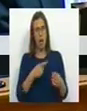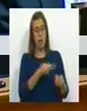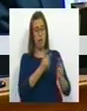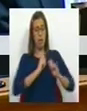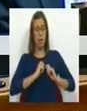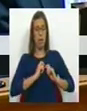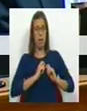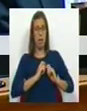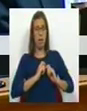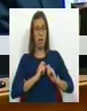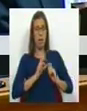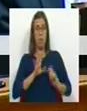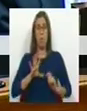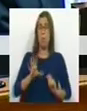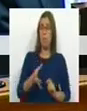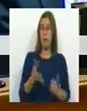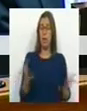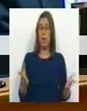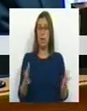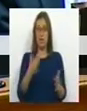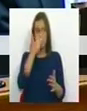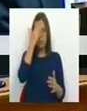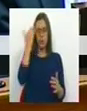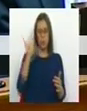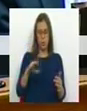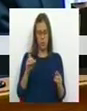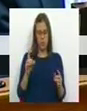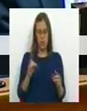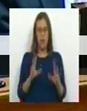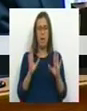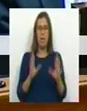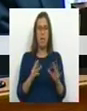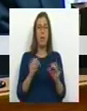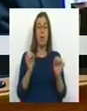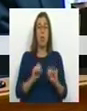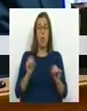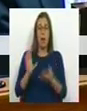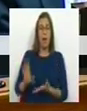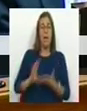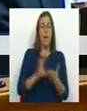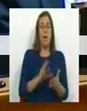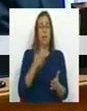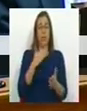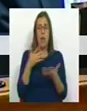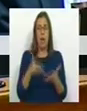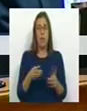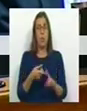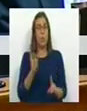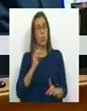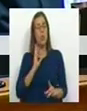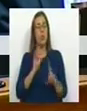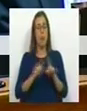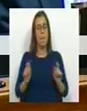herdaram um país com dificuldades, mas fora de um resgate. Não estava sujeito